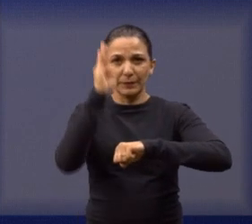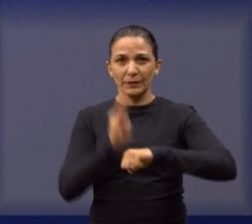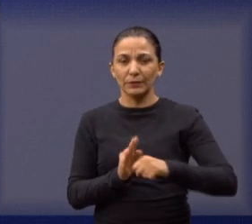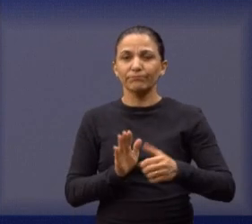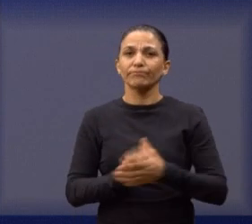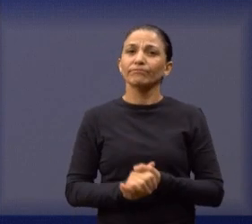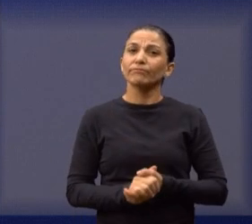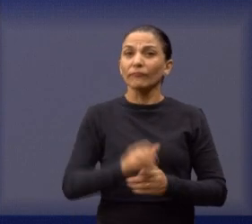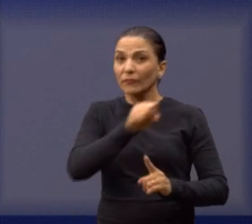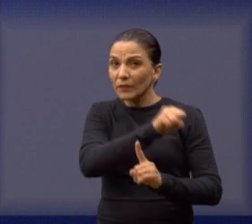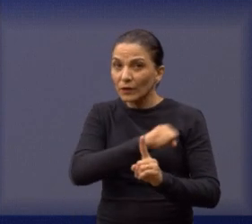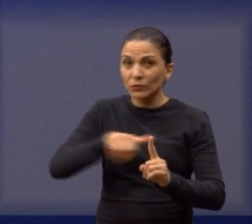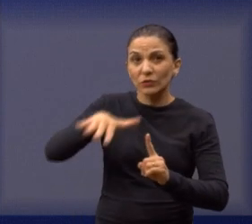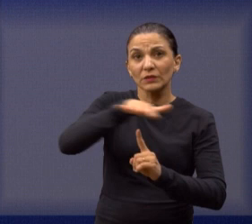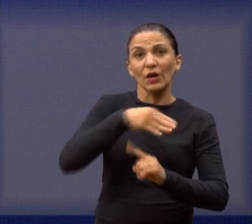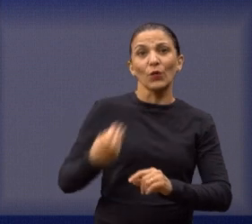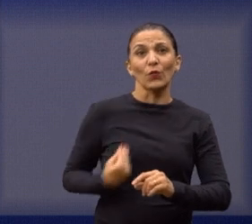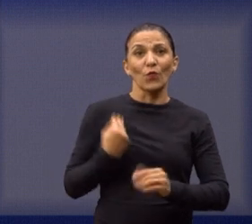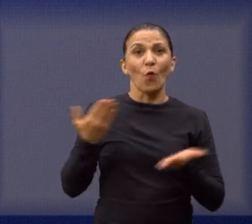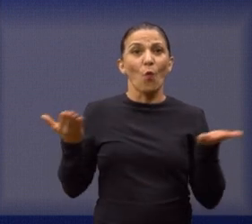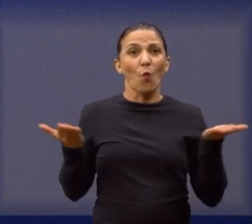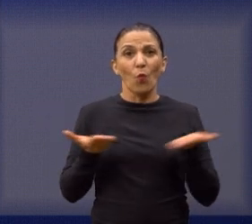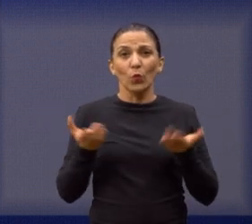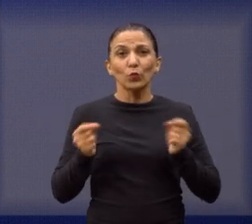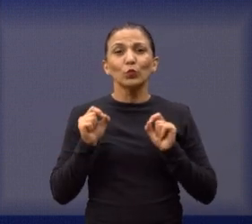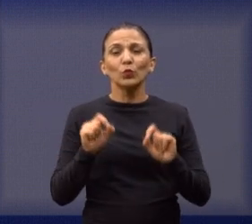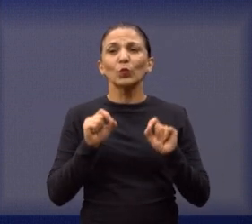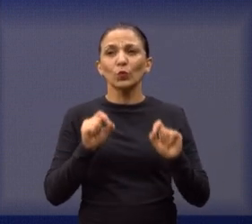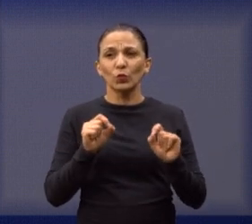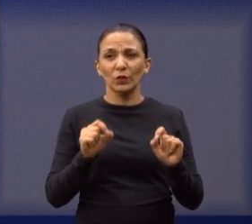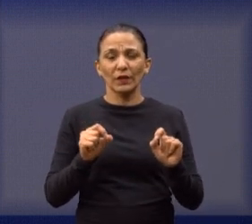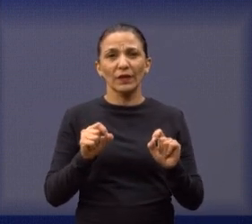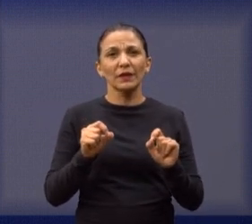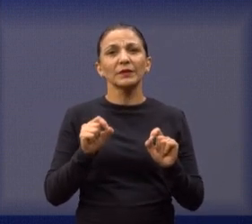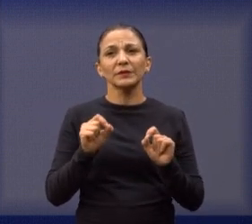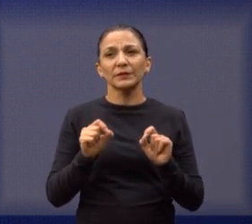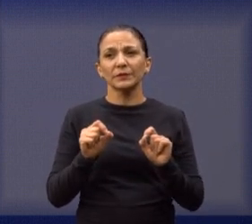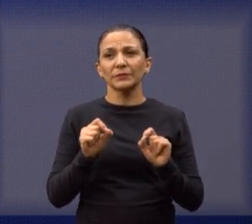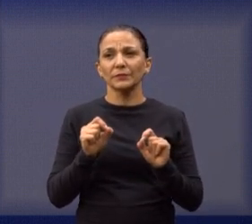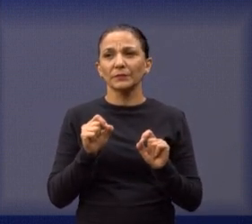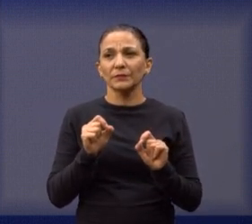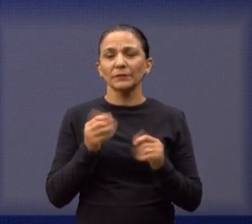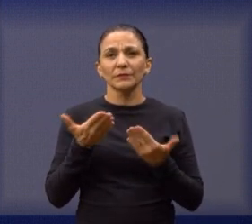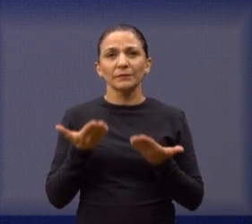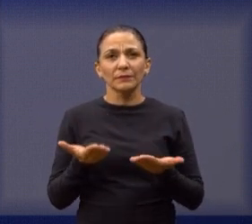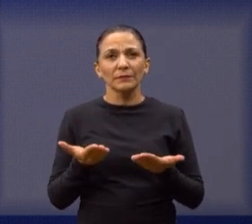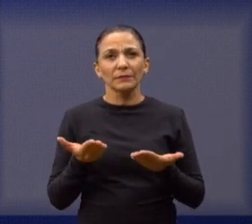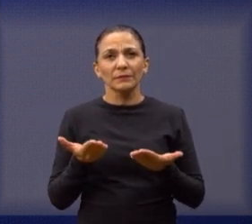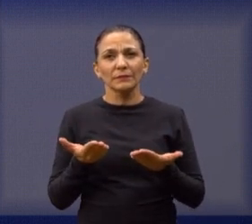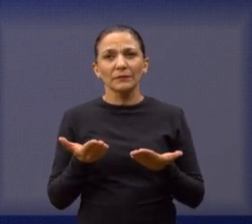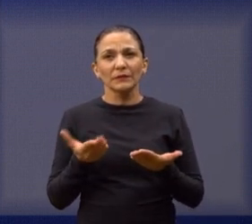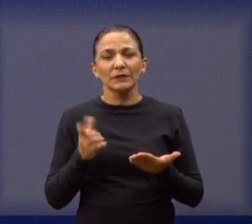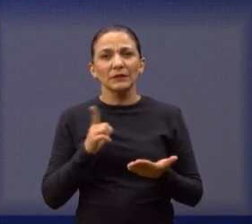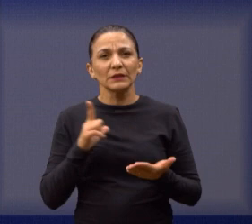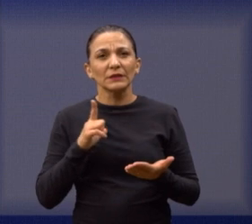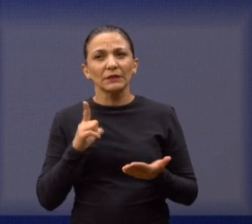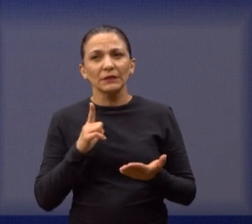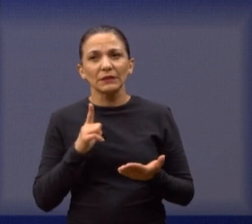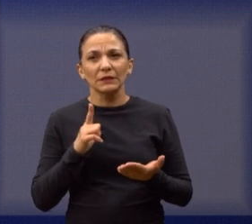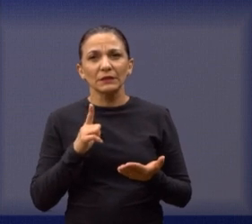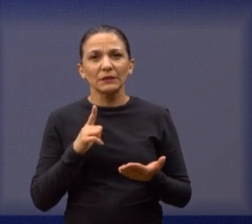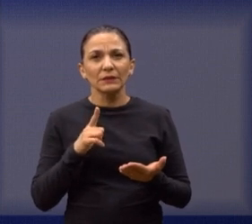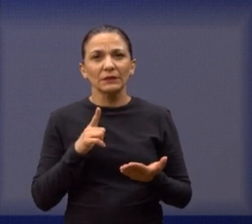vivemos uma sociedade como vida infelizmente nós vamos ver uma sociedade movida acima de tudo